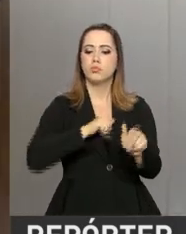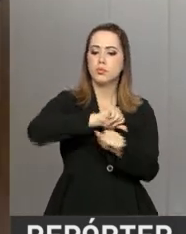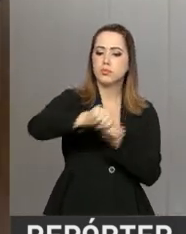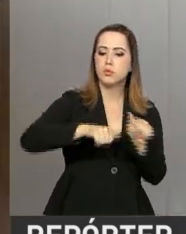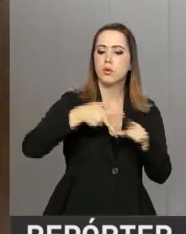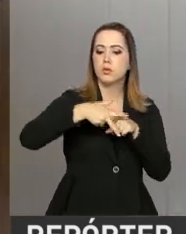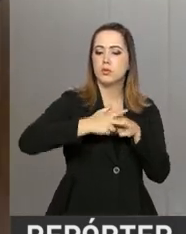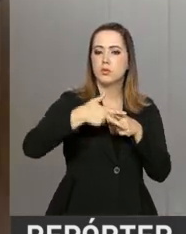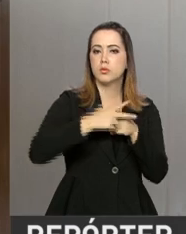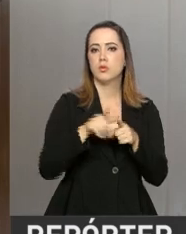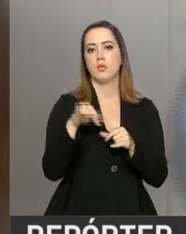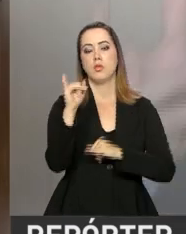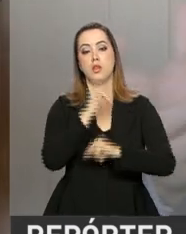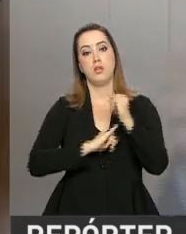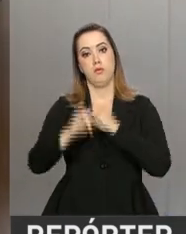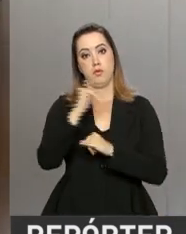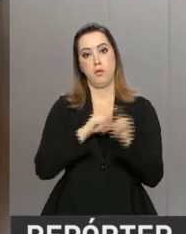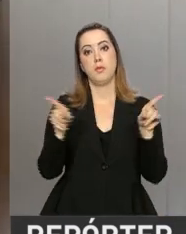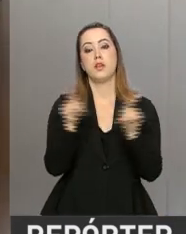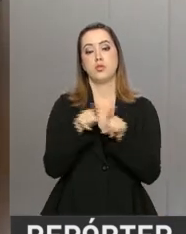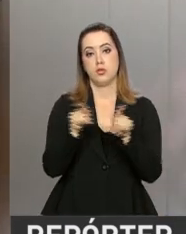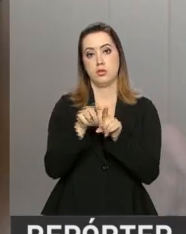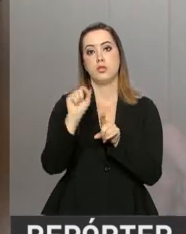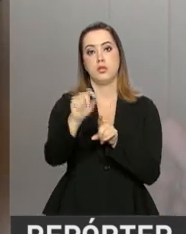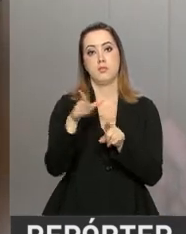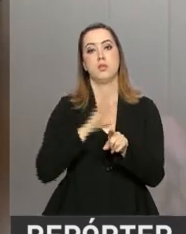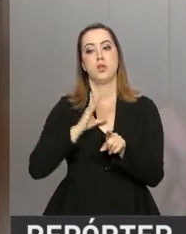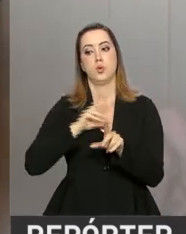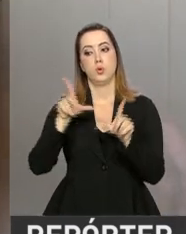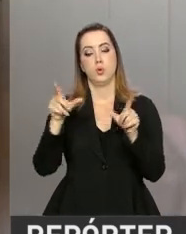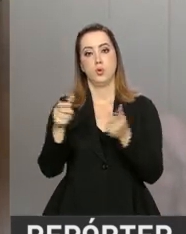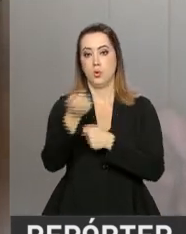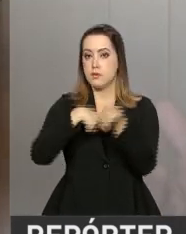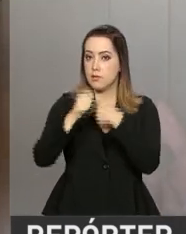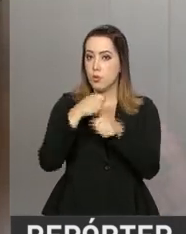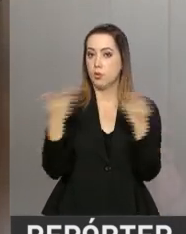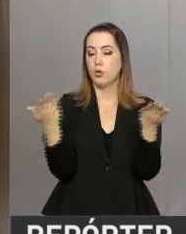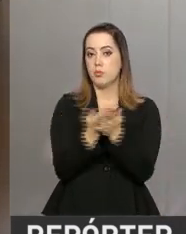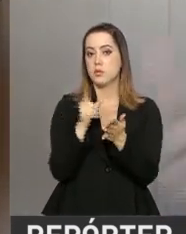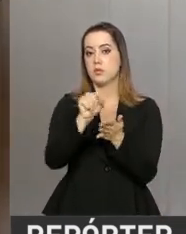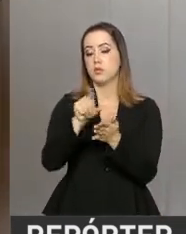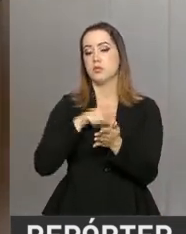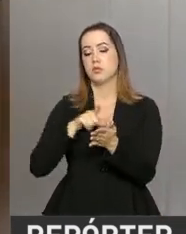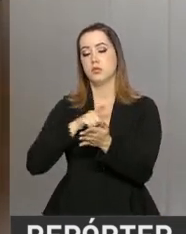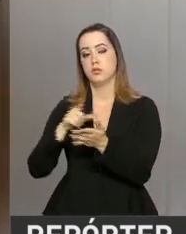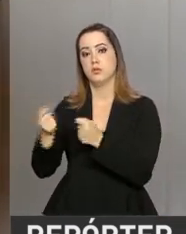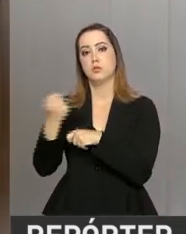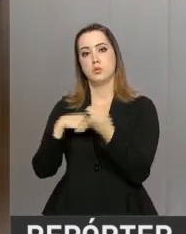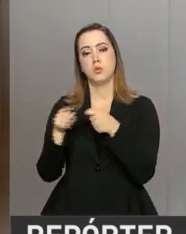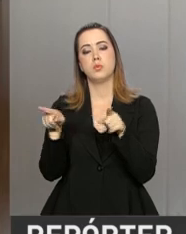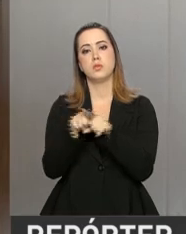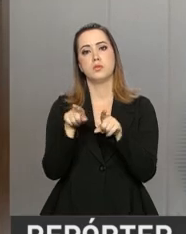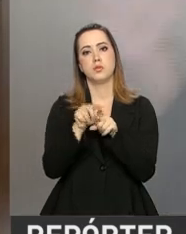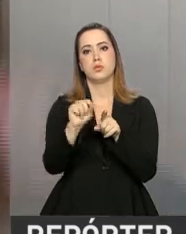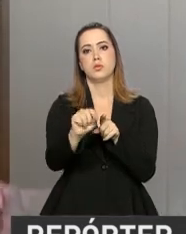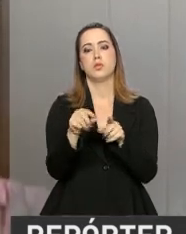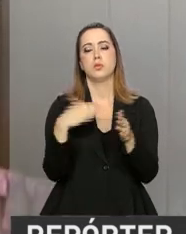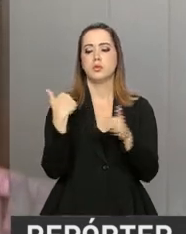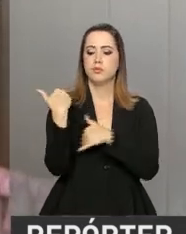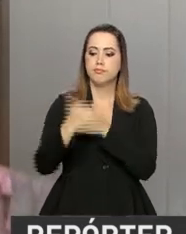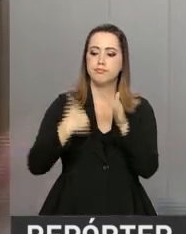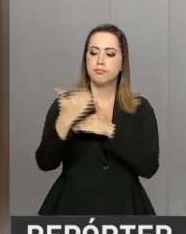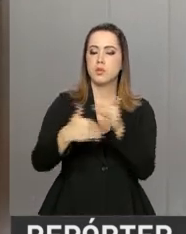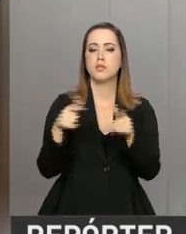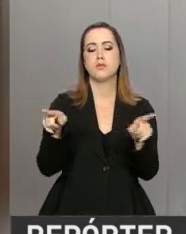informática, utilizando softwares do portal de software público e deixando de desenvolver os mesmos que já